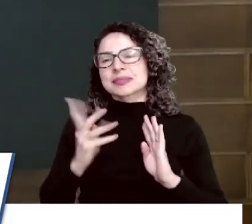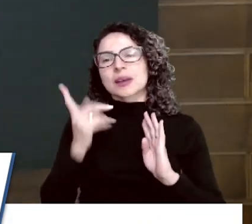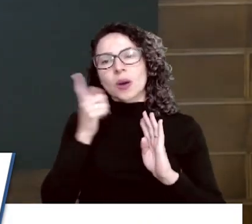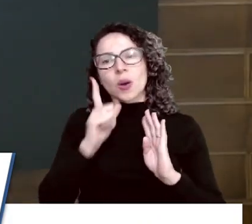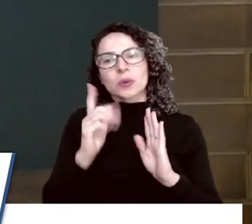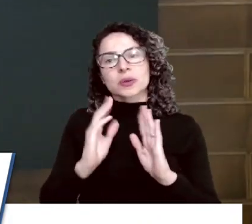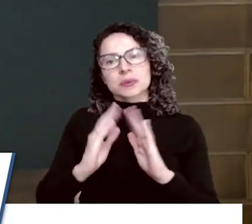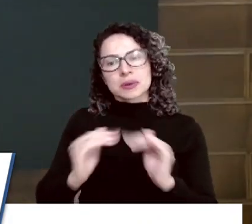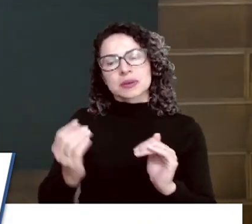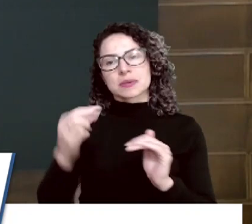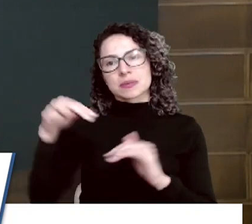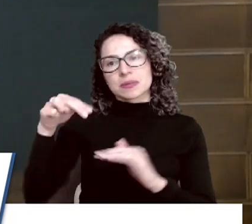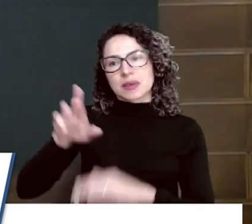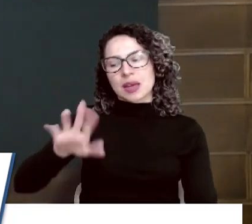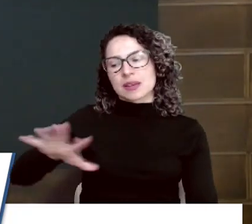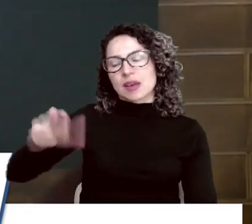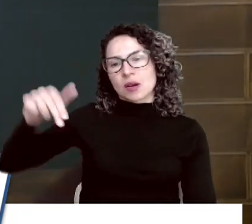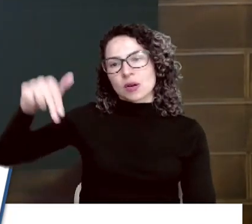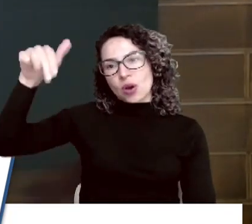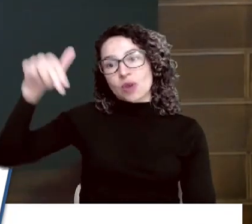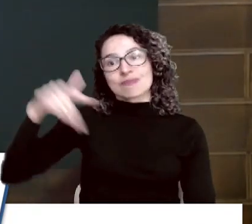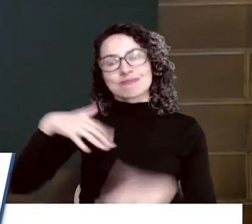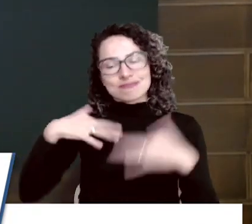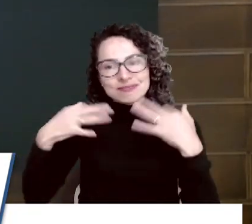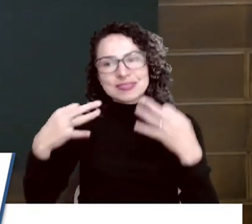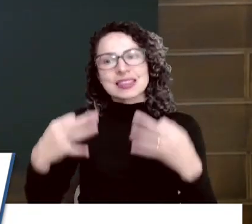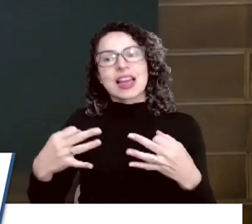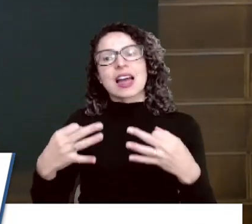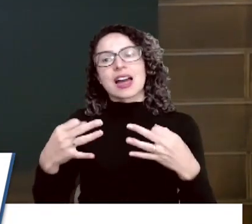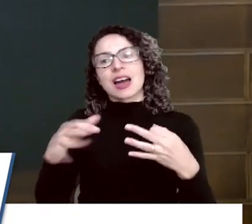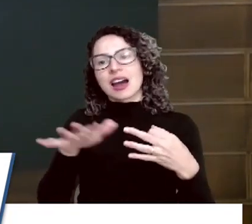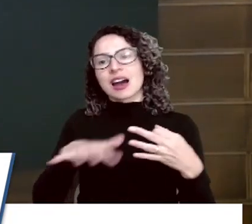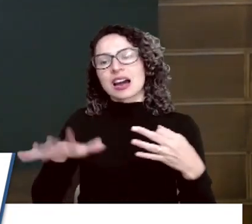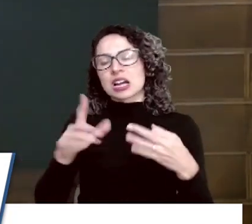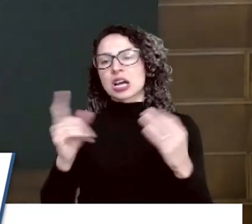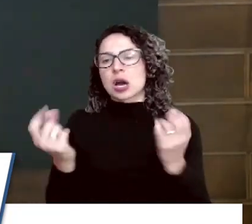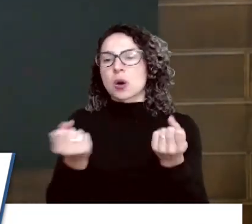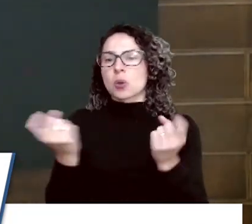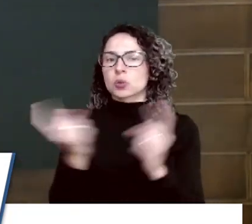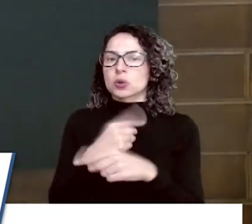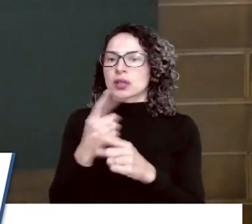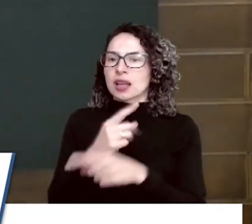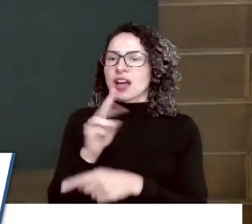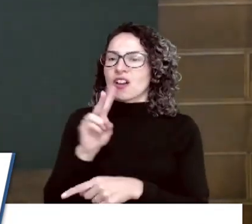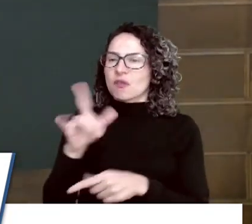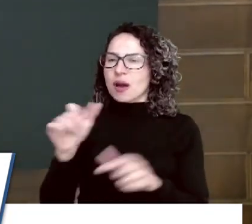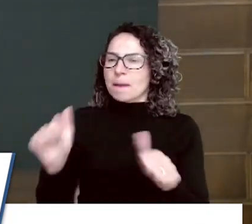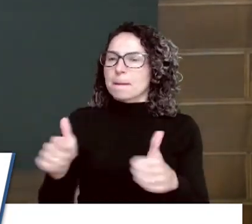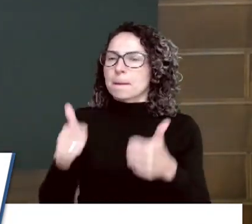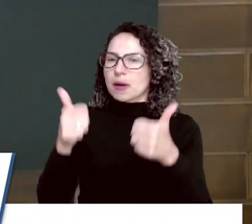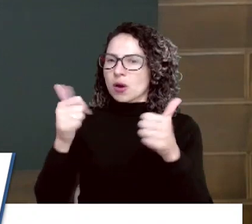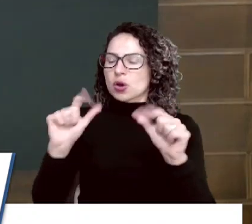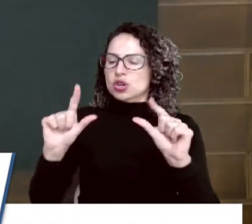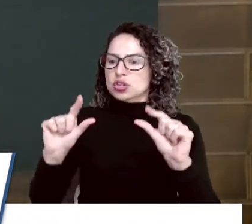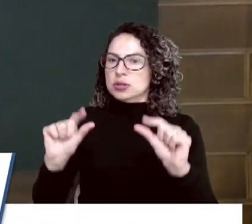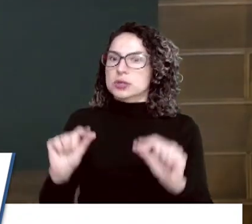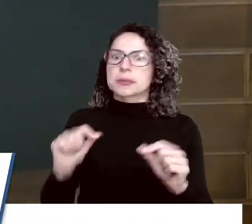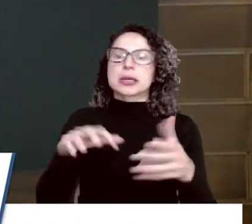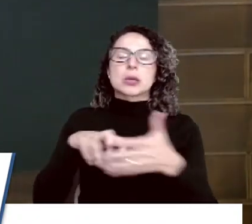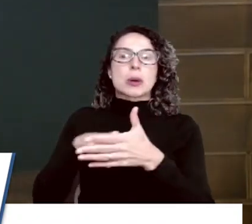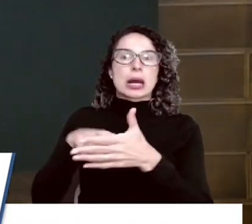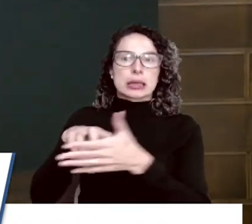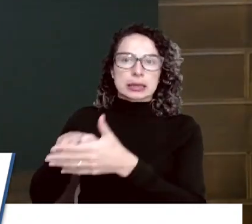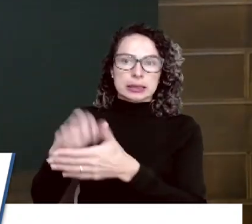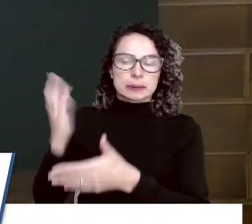demanda na região norte. Com certeza, ali o trânsito agora vai ficar melhor, vai diminuir bem os acidentes que